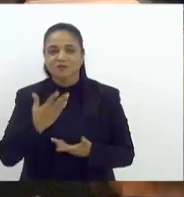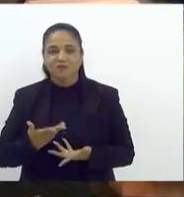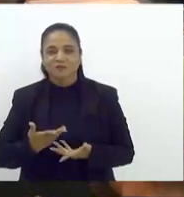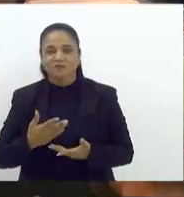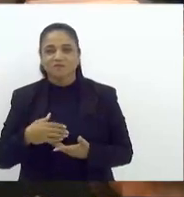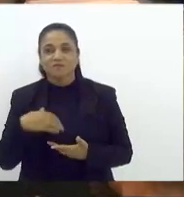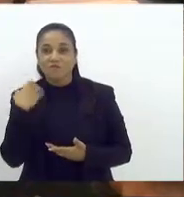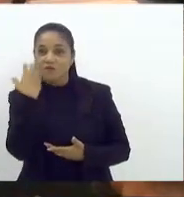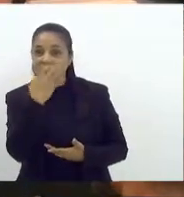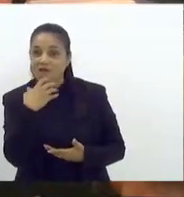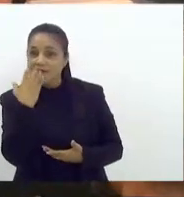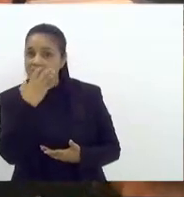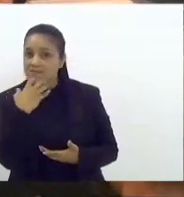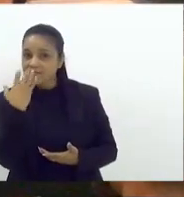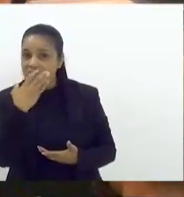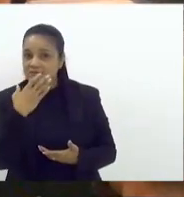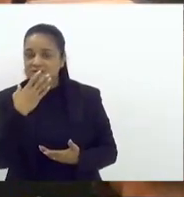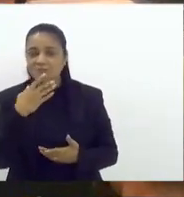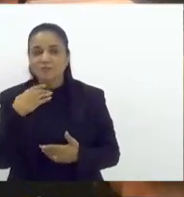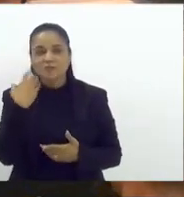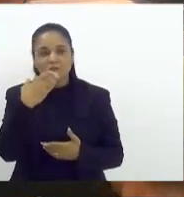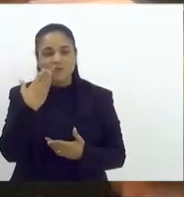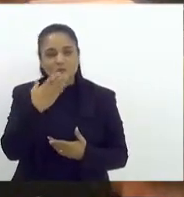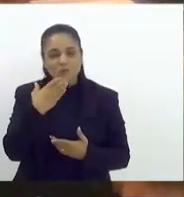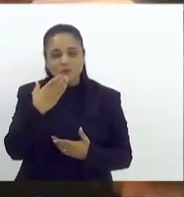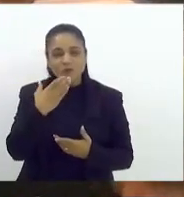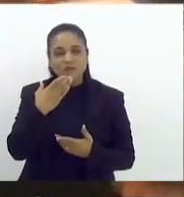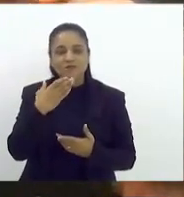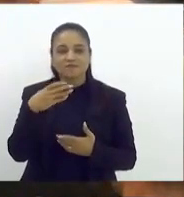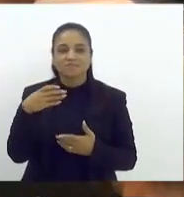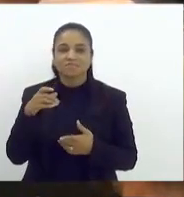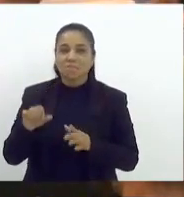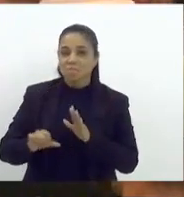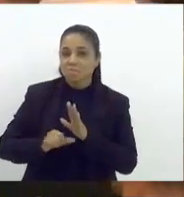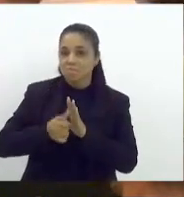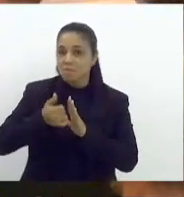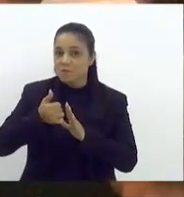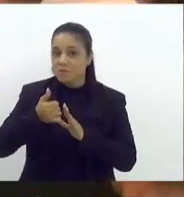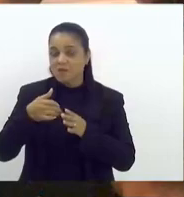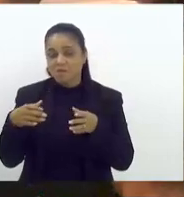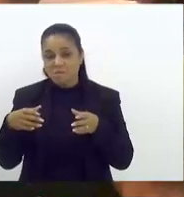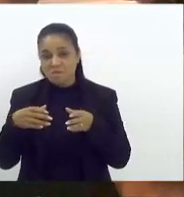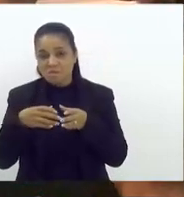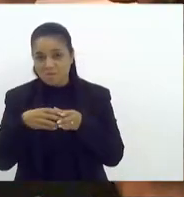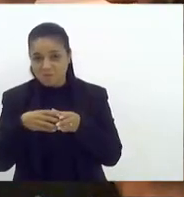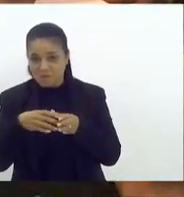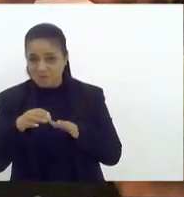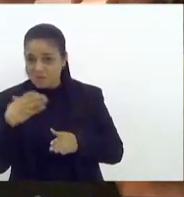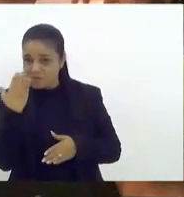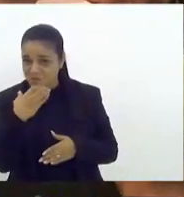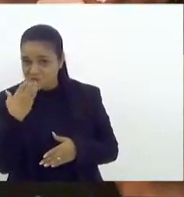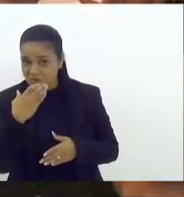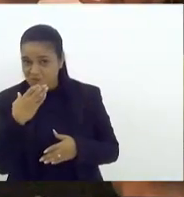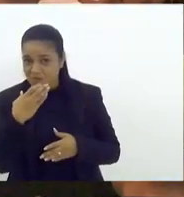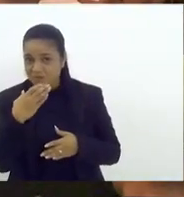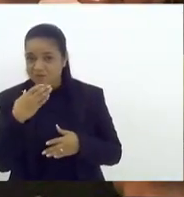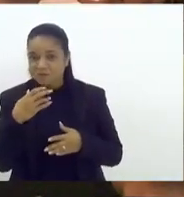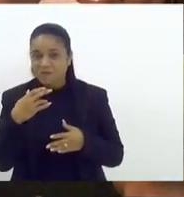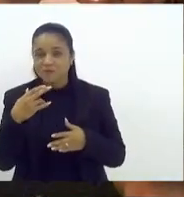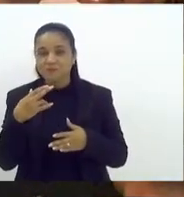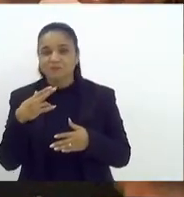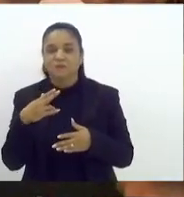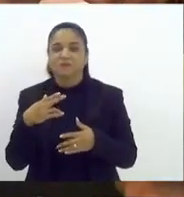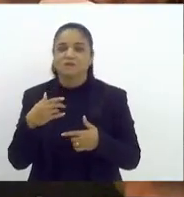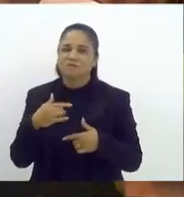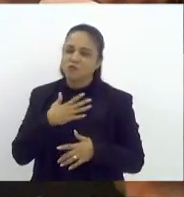bom a rima que a gente vai lançar agora faz parte de uma música que a gente vai lançar como banca a primeira música da banca e vai ser sem o vídeo mesmo Espero